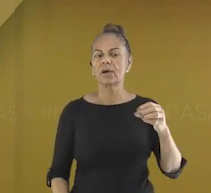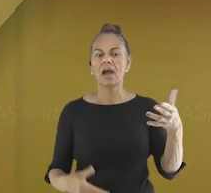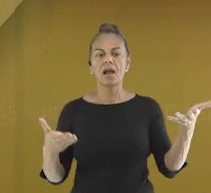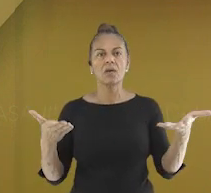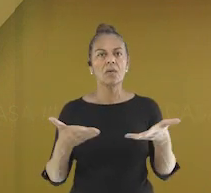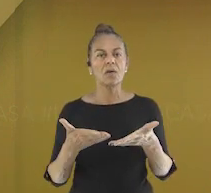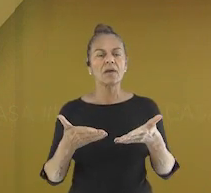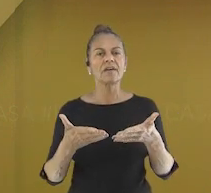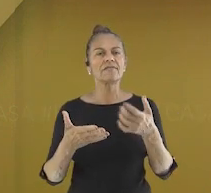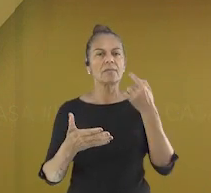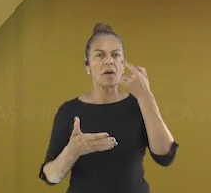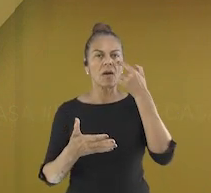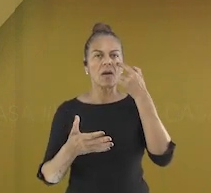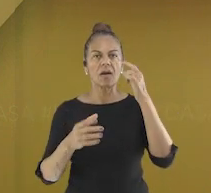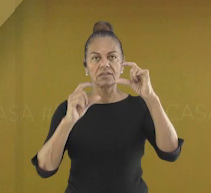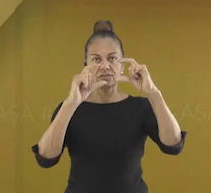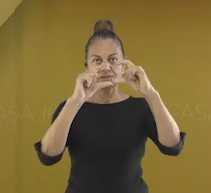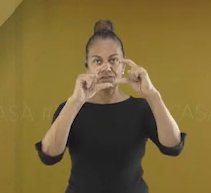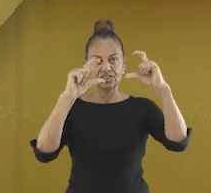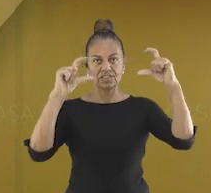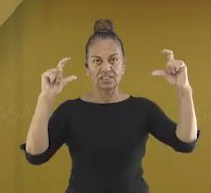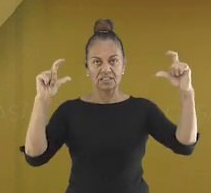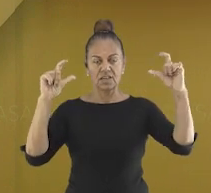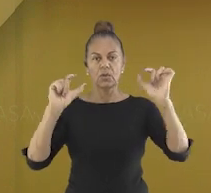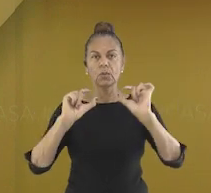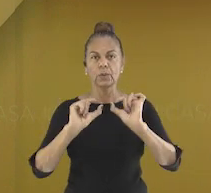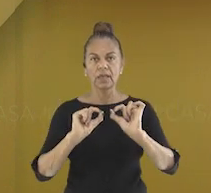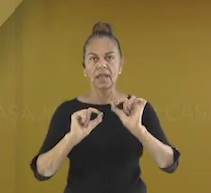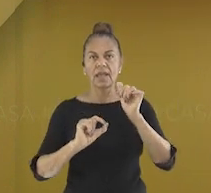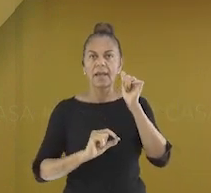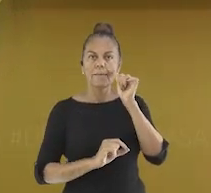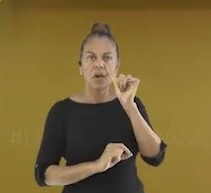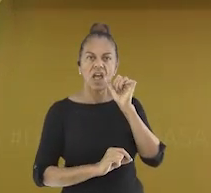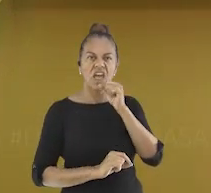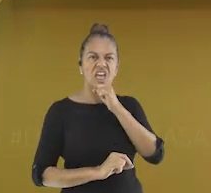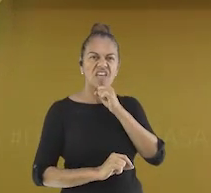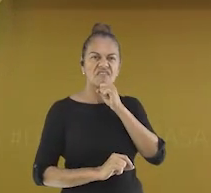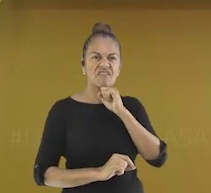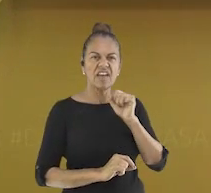tempos verbais do modo indicativo, vamos praticar o que aprendemos hoje?